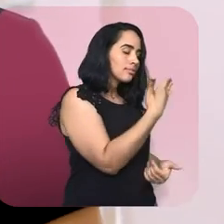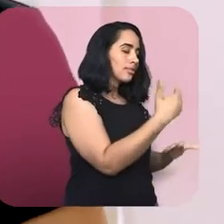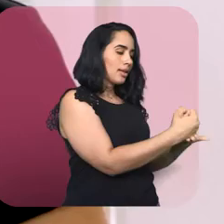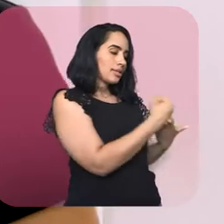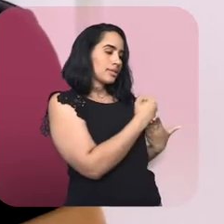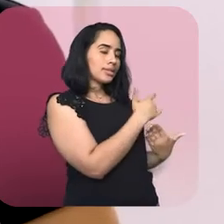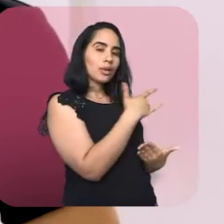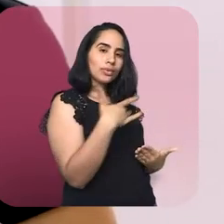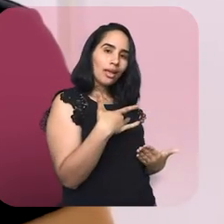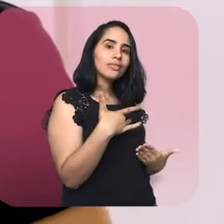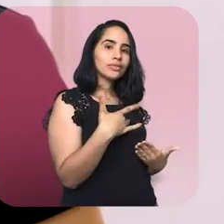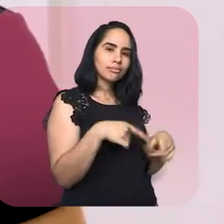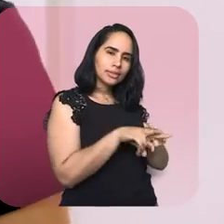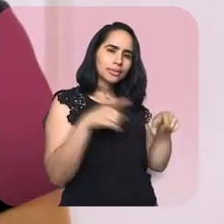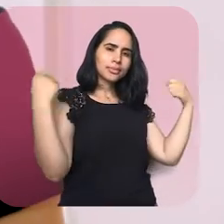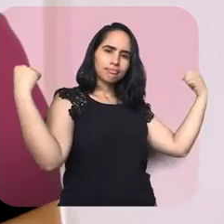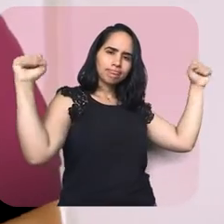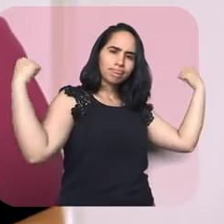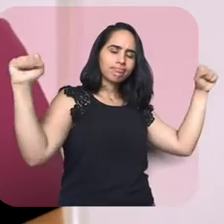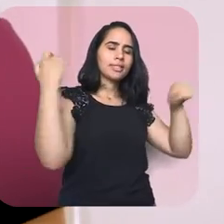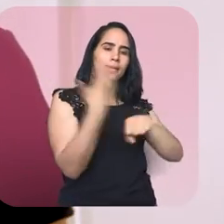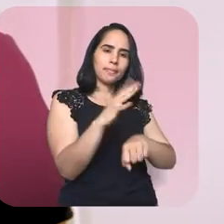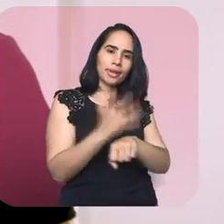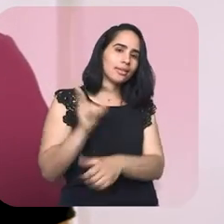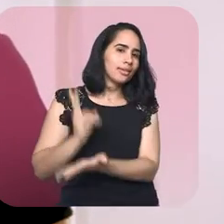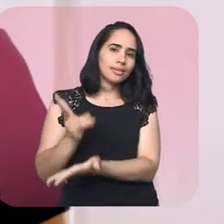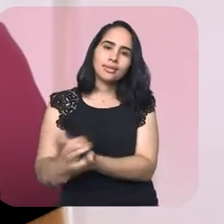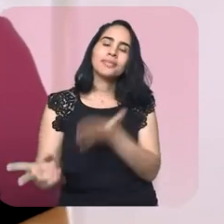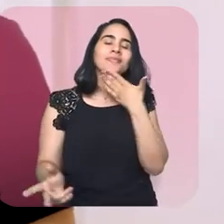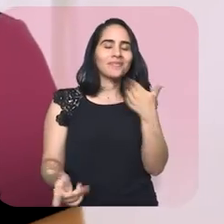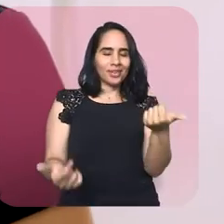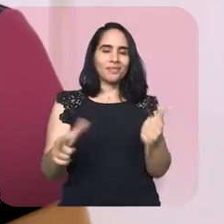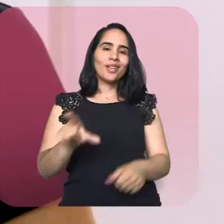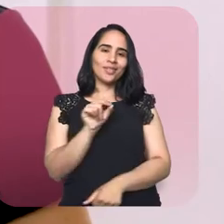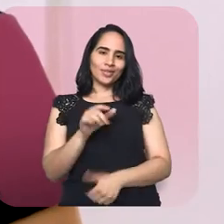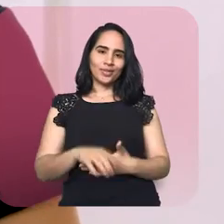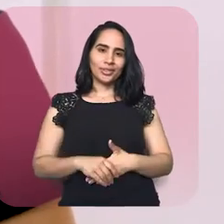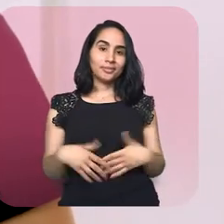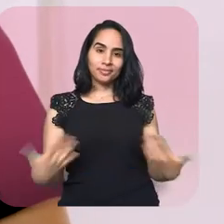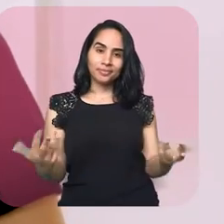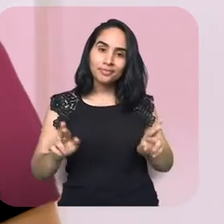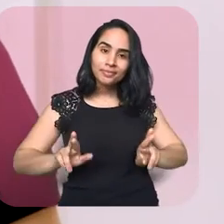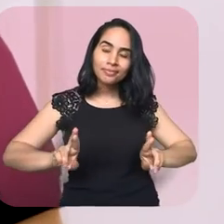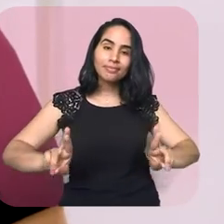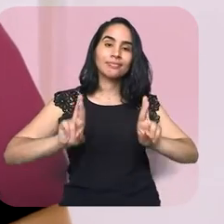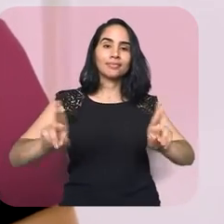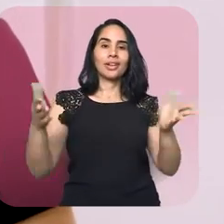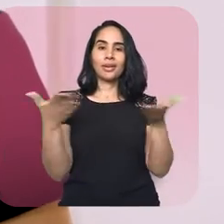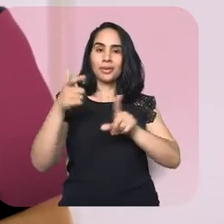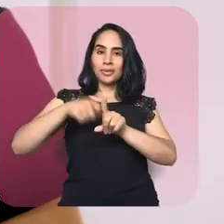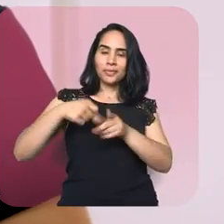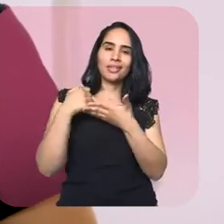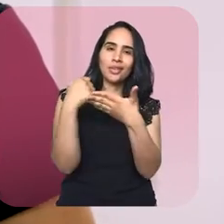saudável e exercícios físicos regulares continua sendo a melhor solução então é isso Pessoal espero nesse mês ter